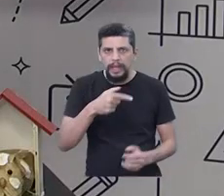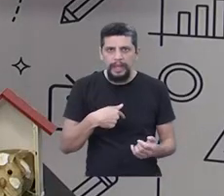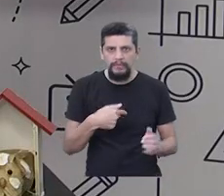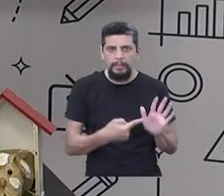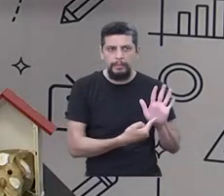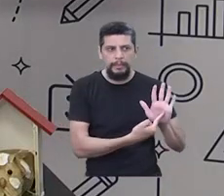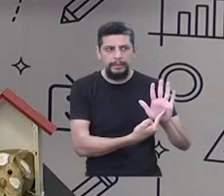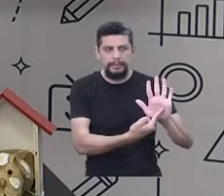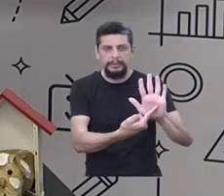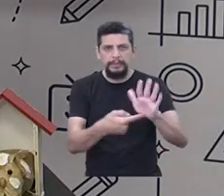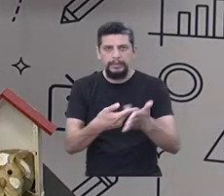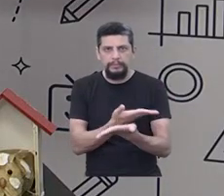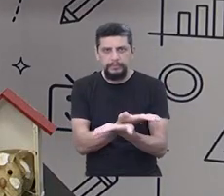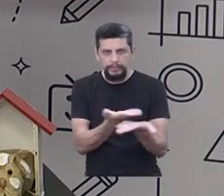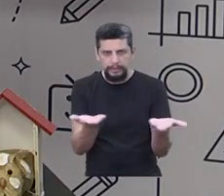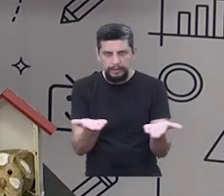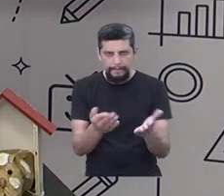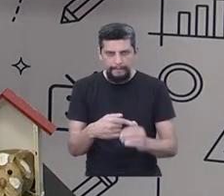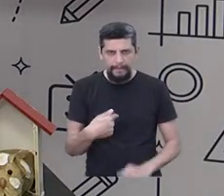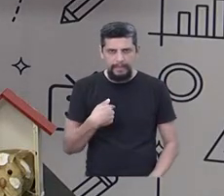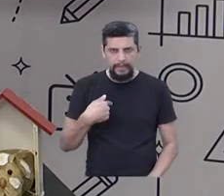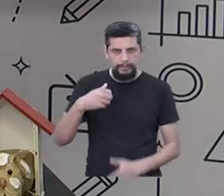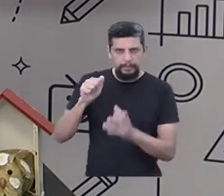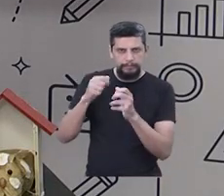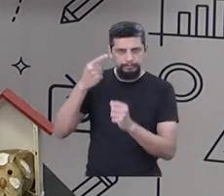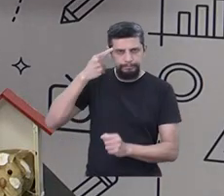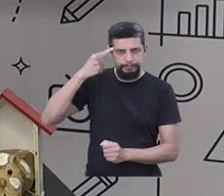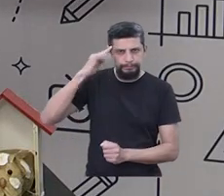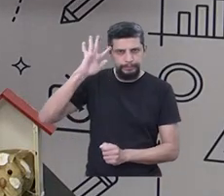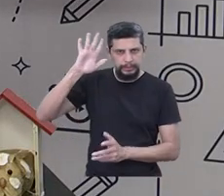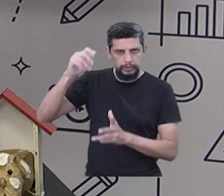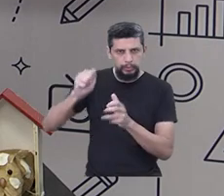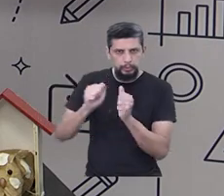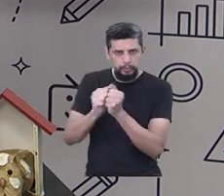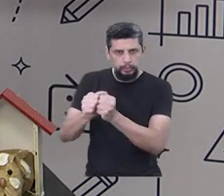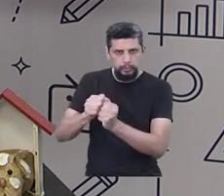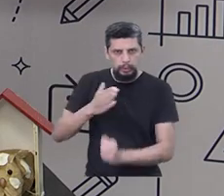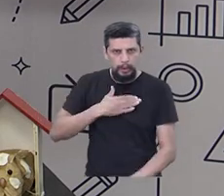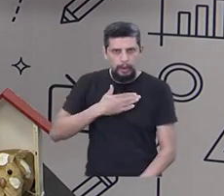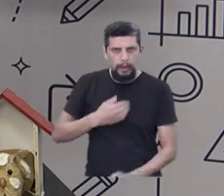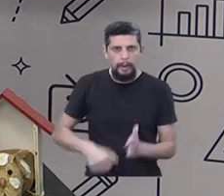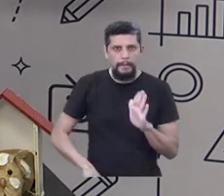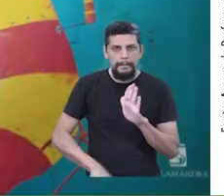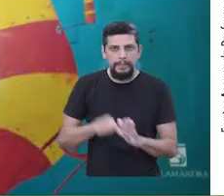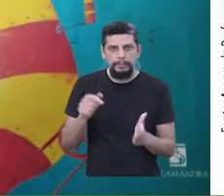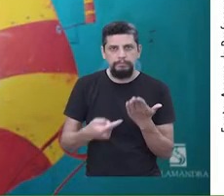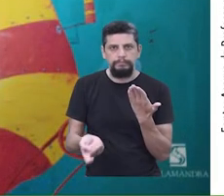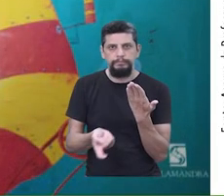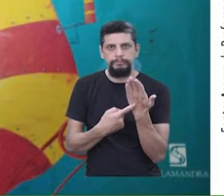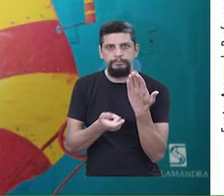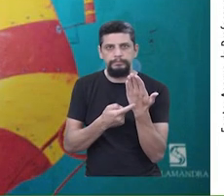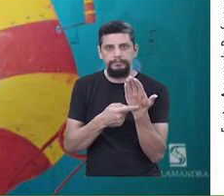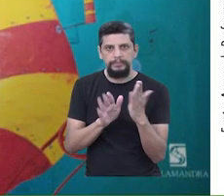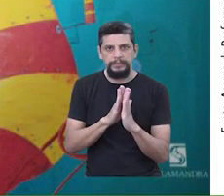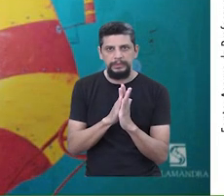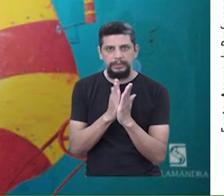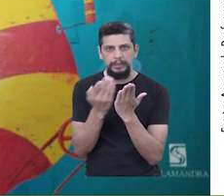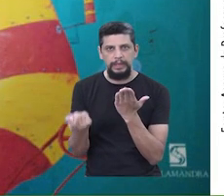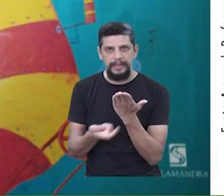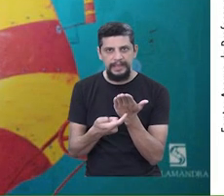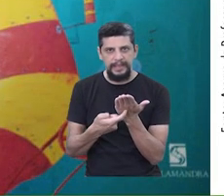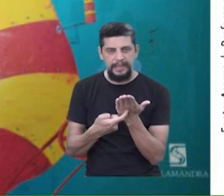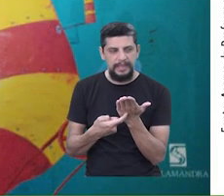mostrar as capas para vocês e vocês vão pensar comigo. Olhem a primeira capa. Olhem lá,